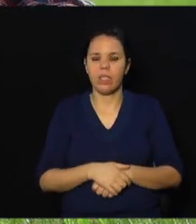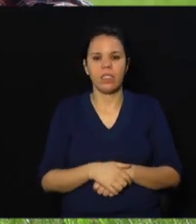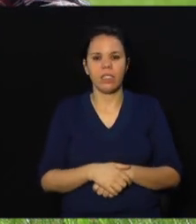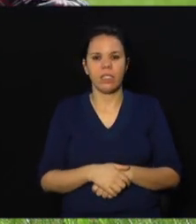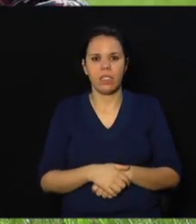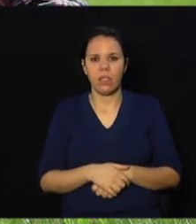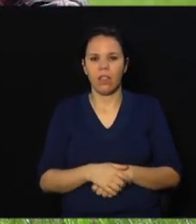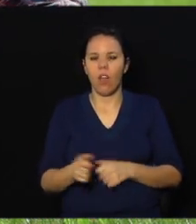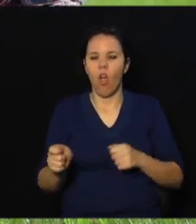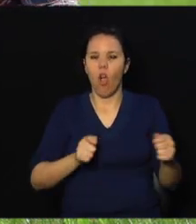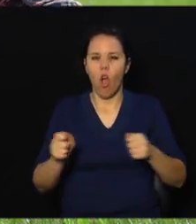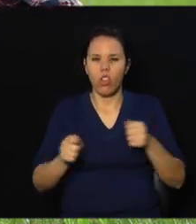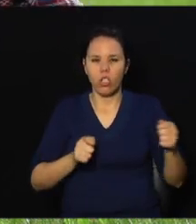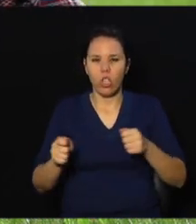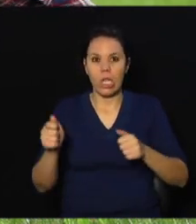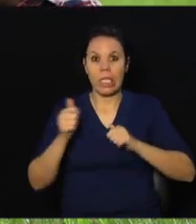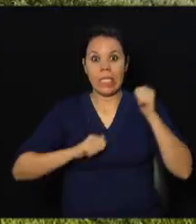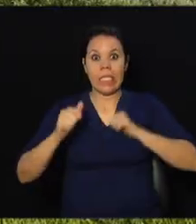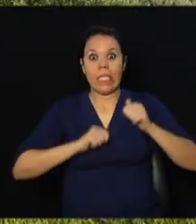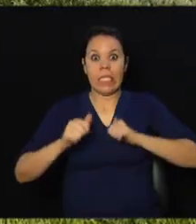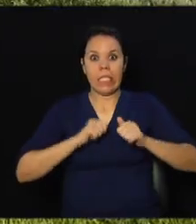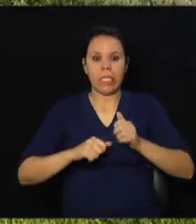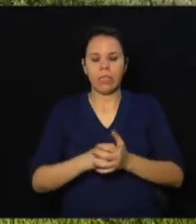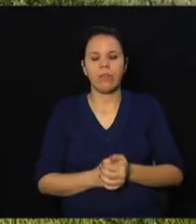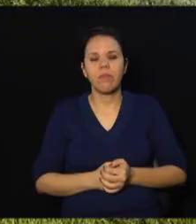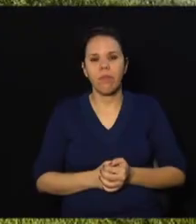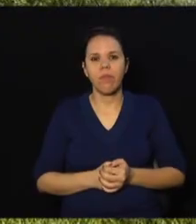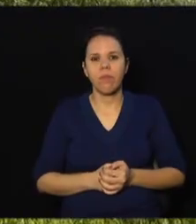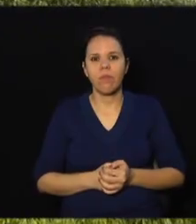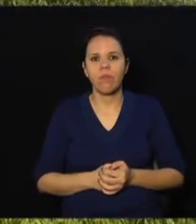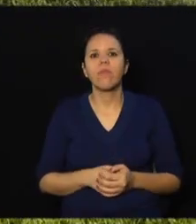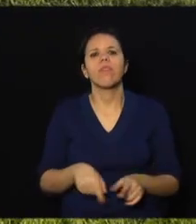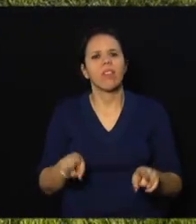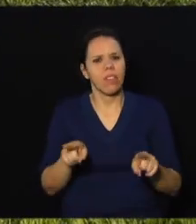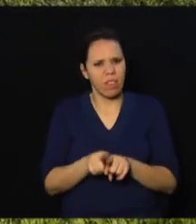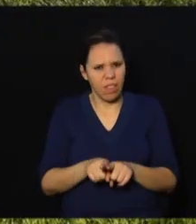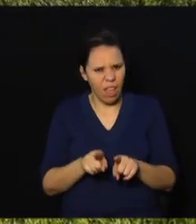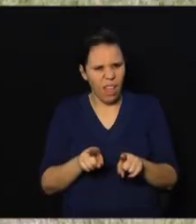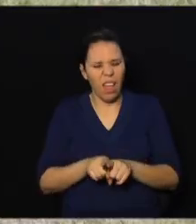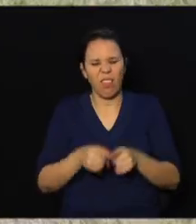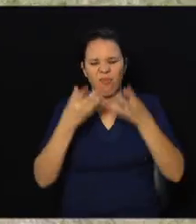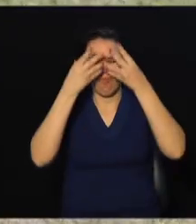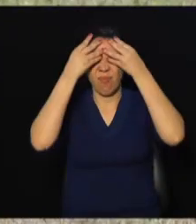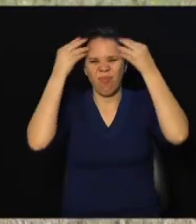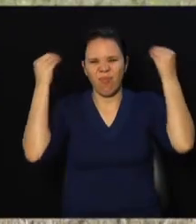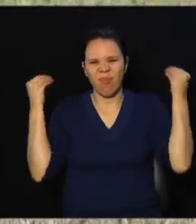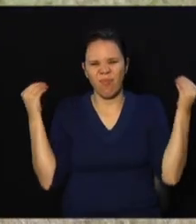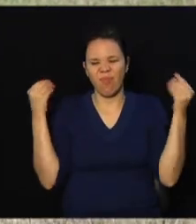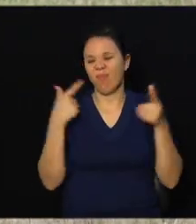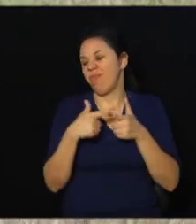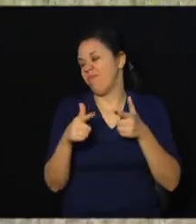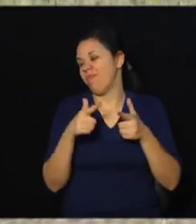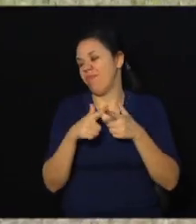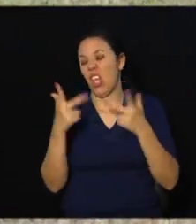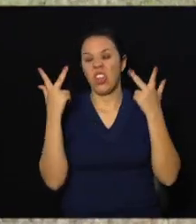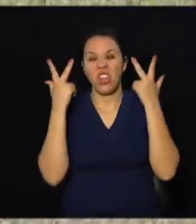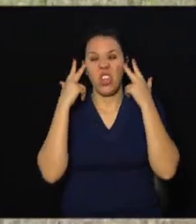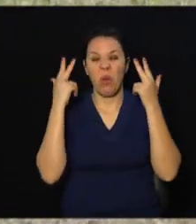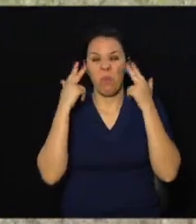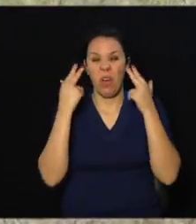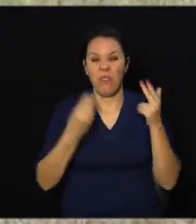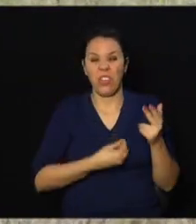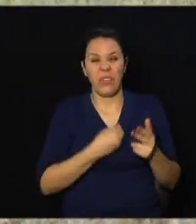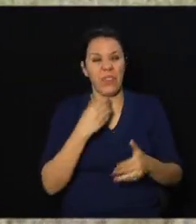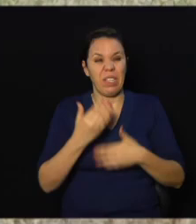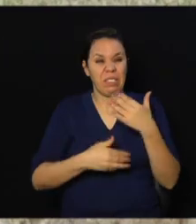regular o nível de ansiedade. Dá para desligar dos problemas. É comum viver cercado de